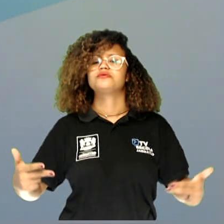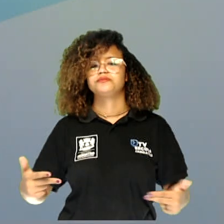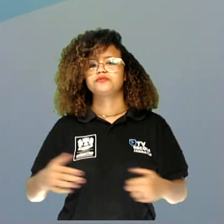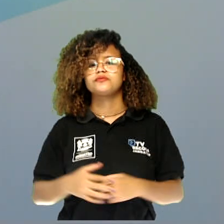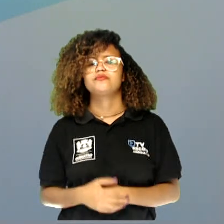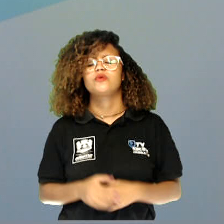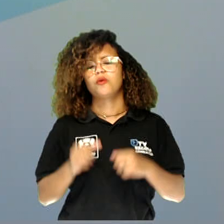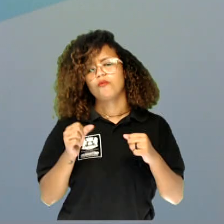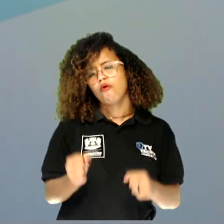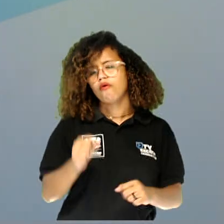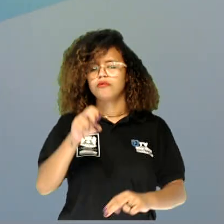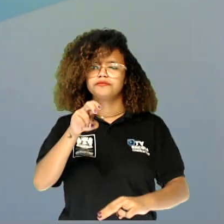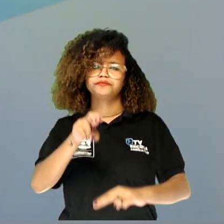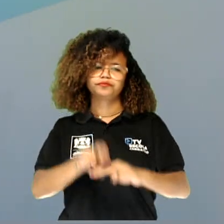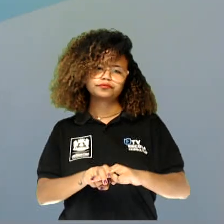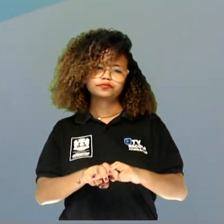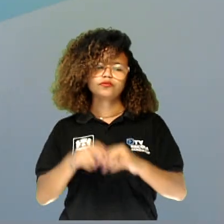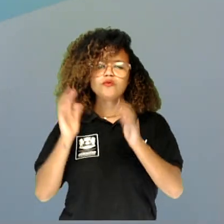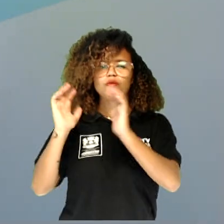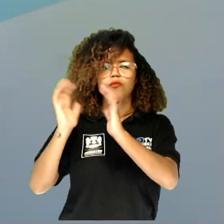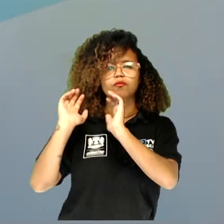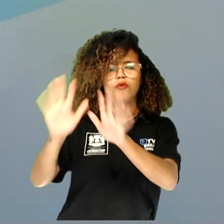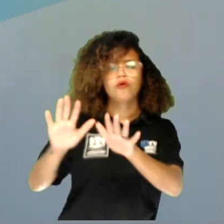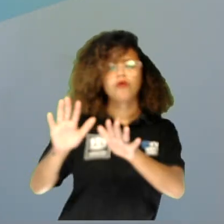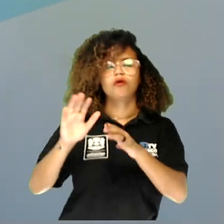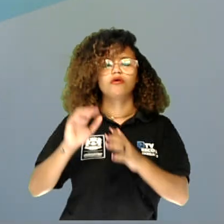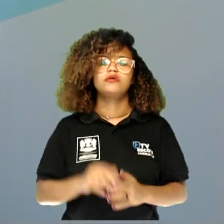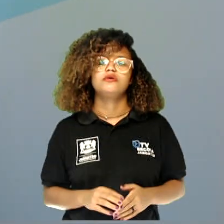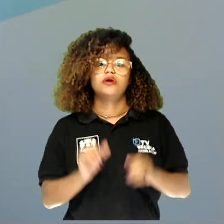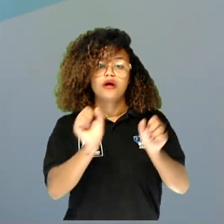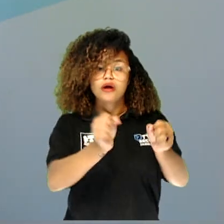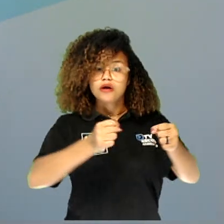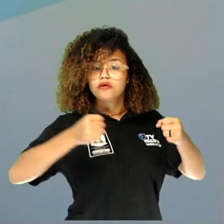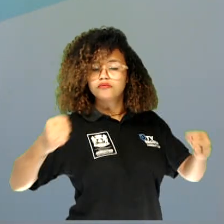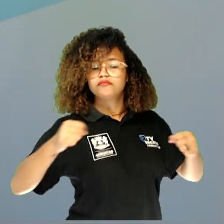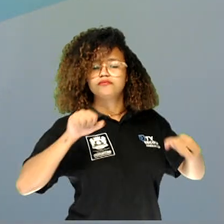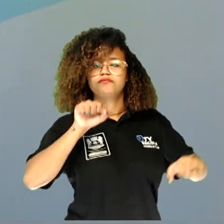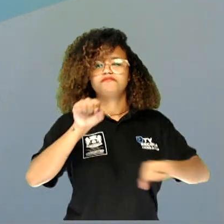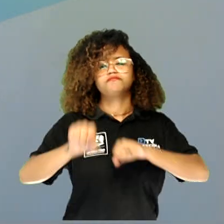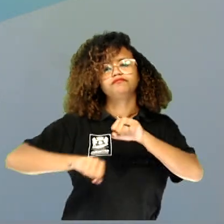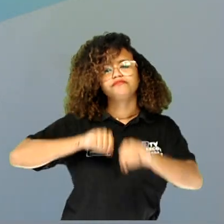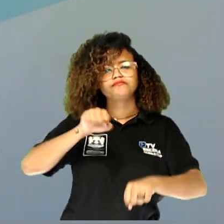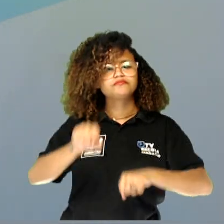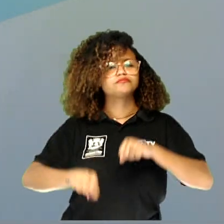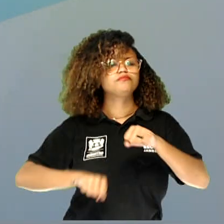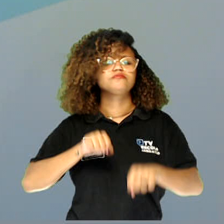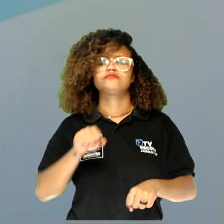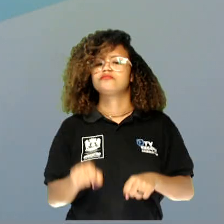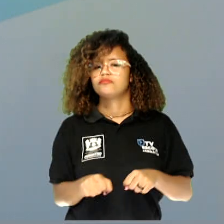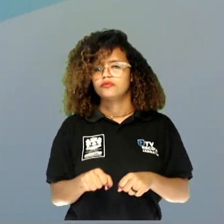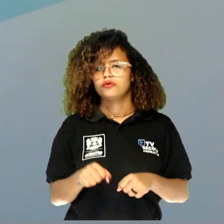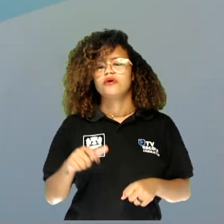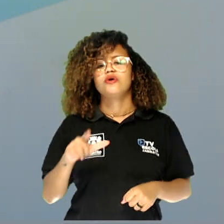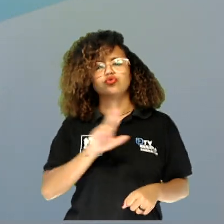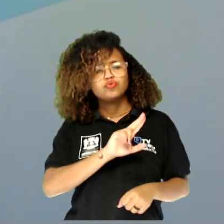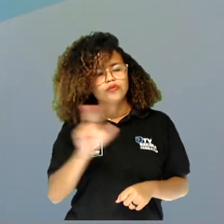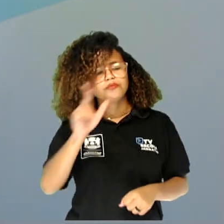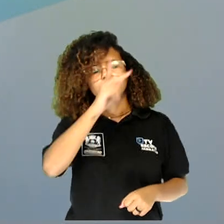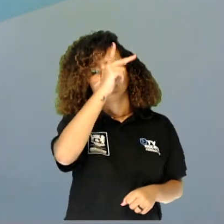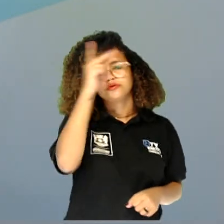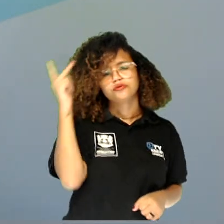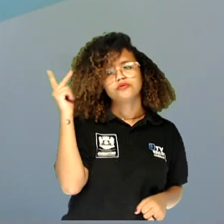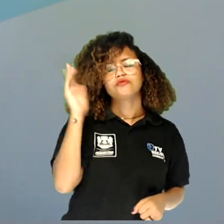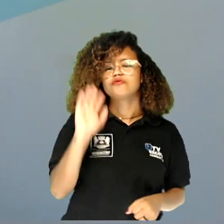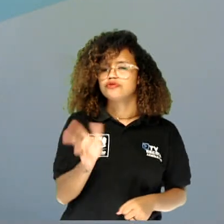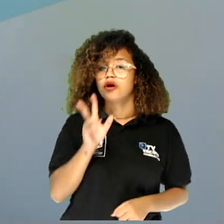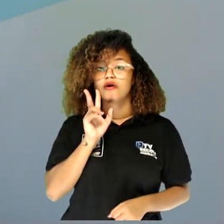ser cadeira, bola, armário, bicicleta, né? Pode ser também nome de pessoa, como